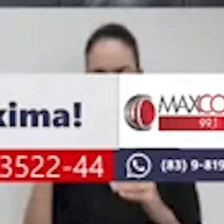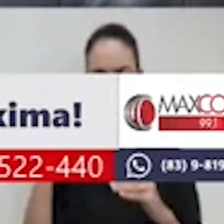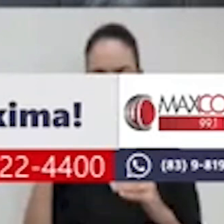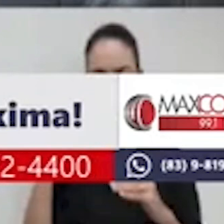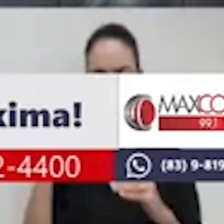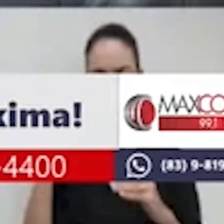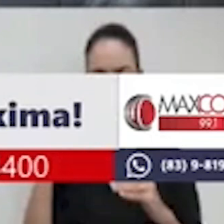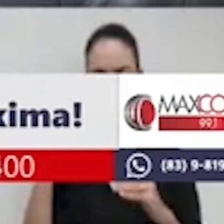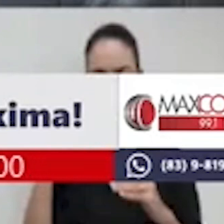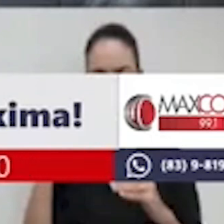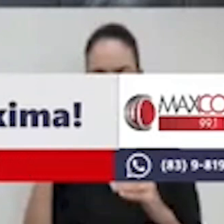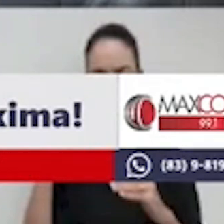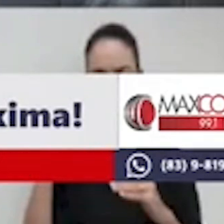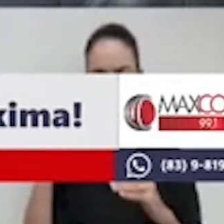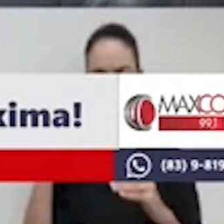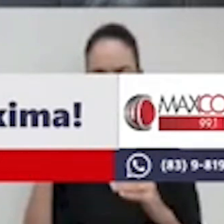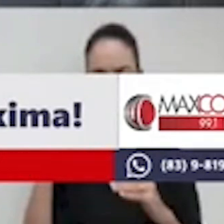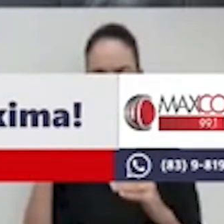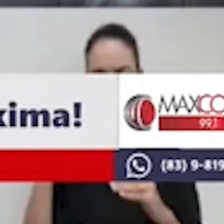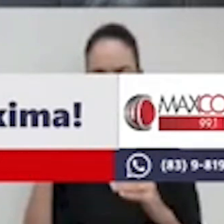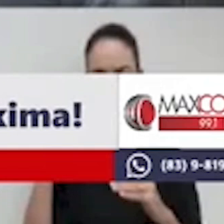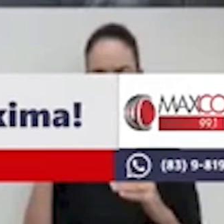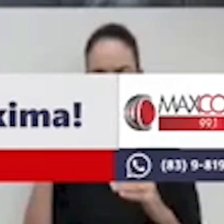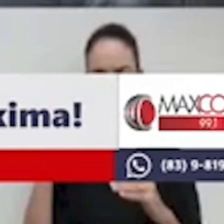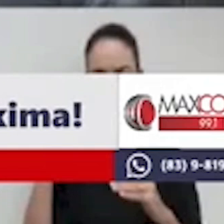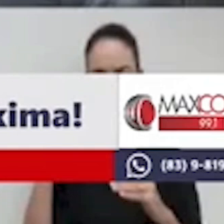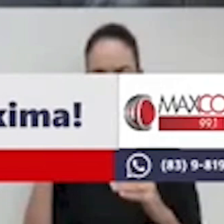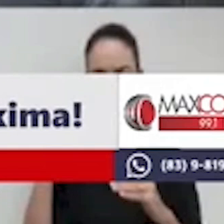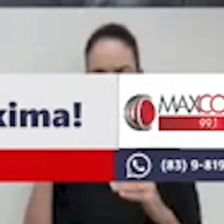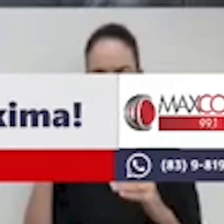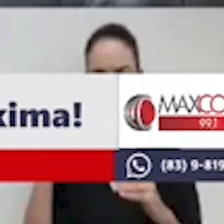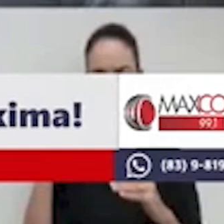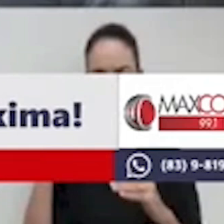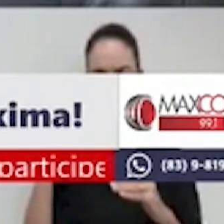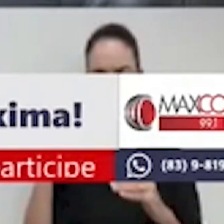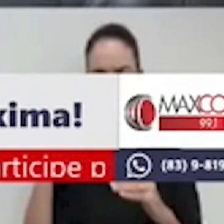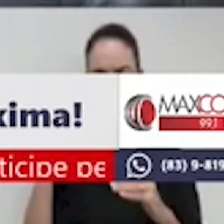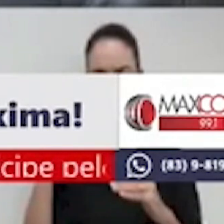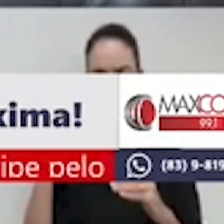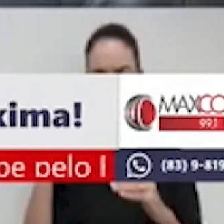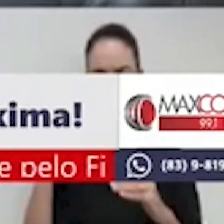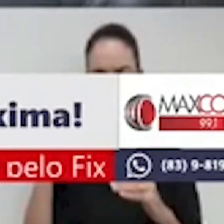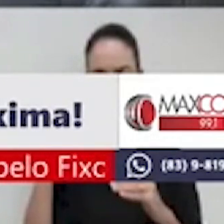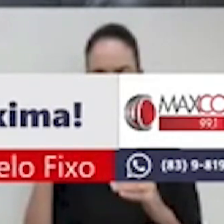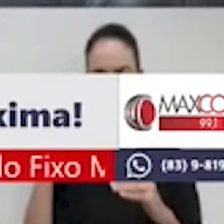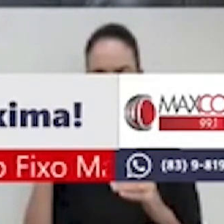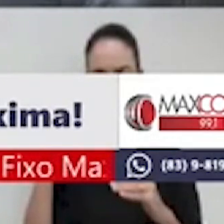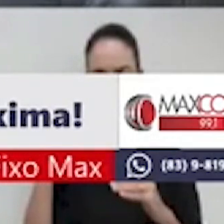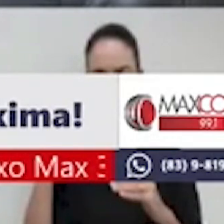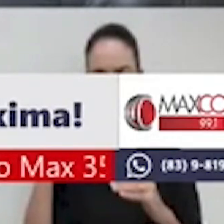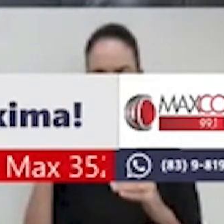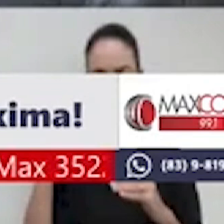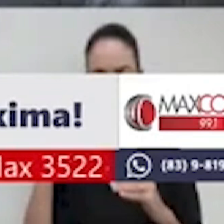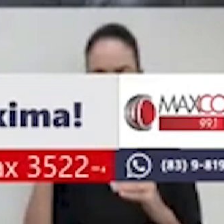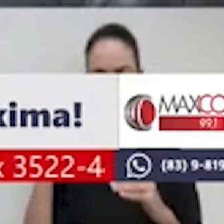agora eu só faço eu só faço alguma coisa estou com ódio judicial Talvez ele não esteja